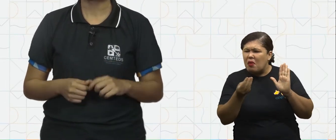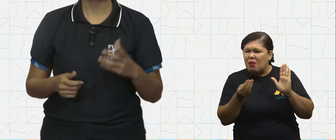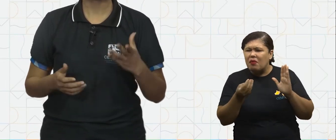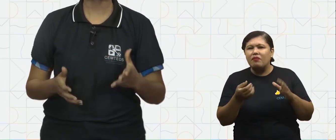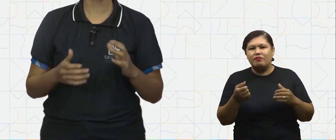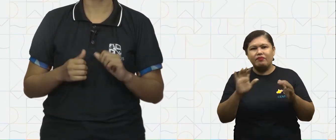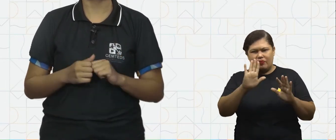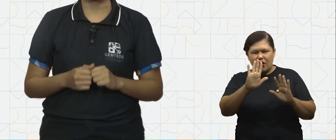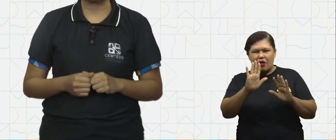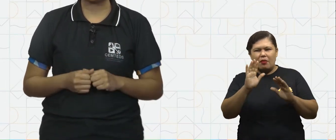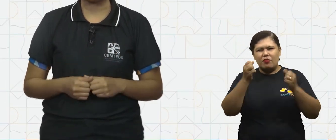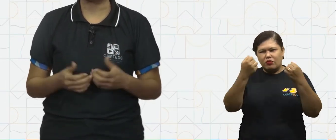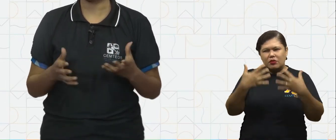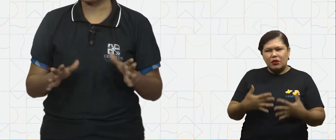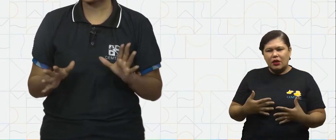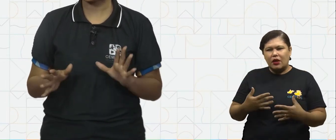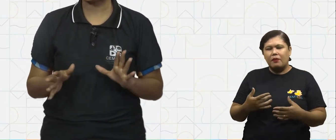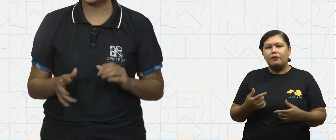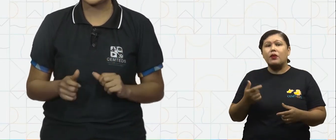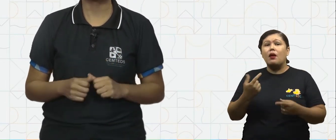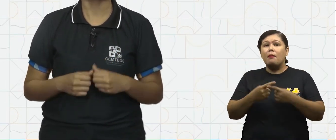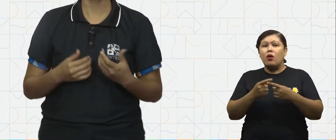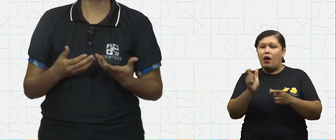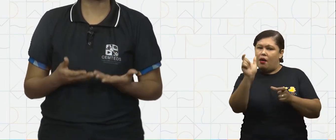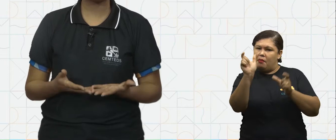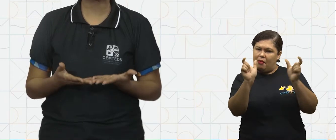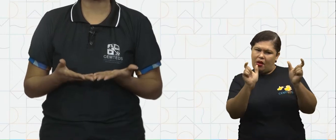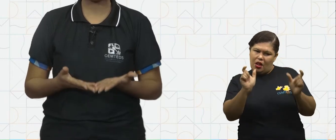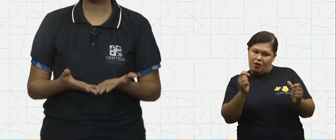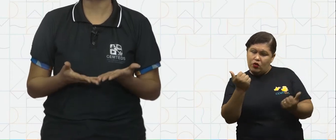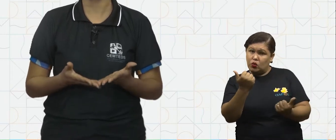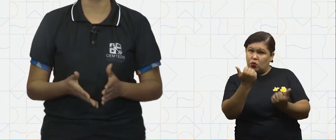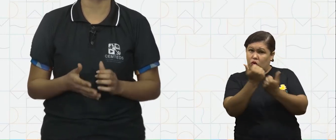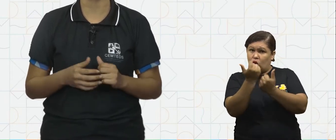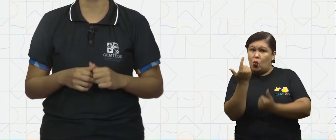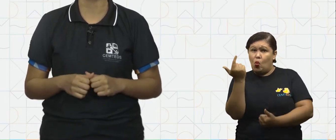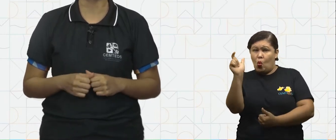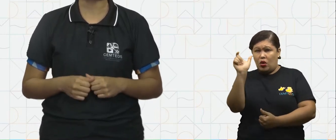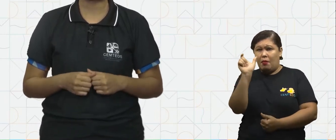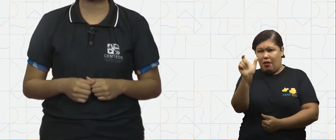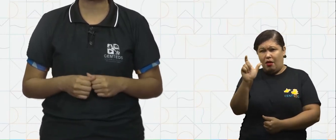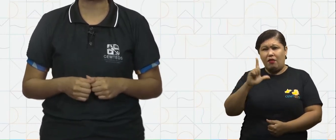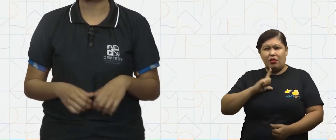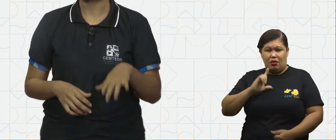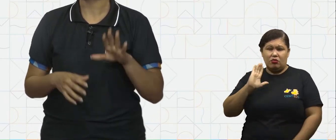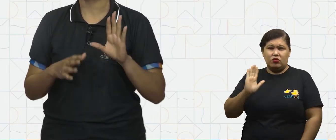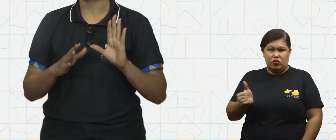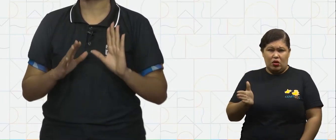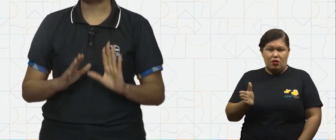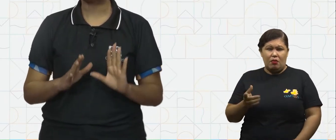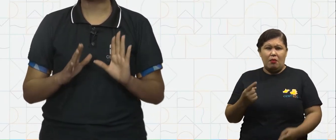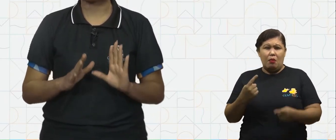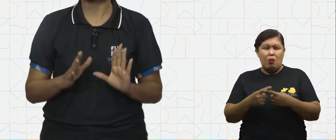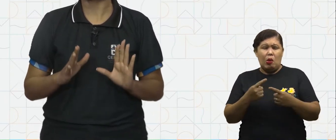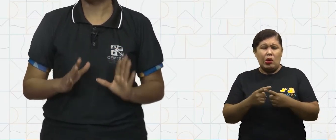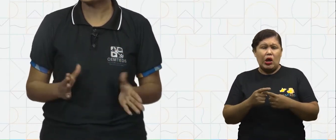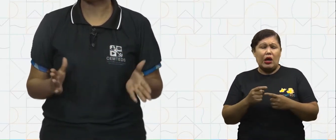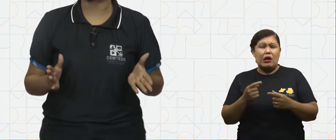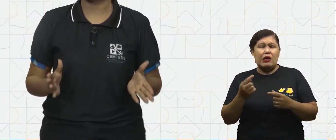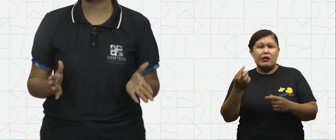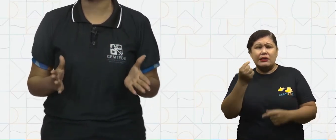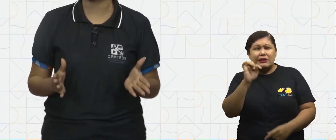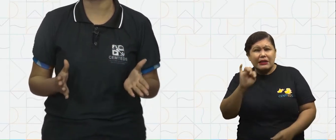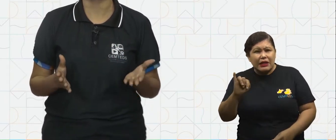explicar. Elas tomaram o lugar de algumas palavras que já apareciam no texto. E para não ficar